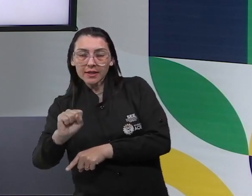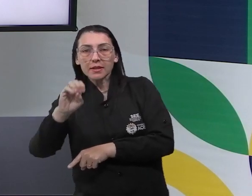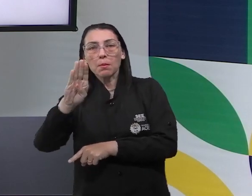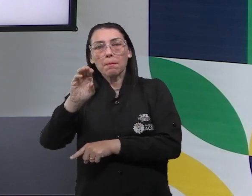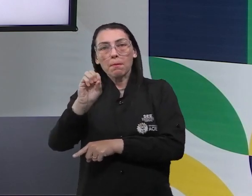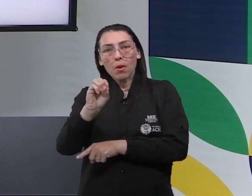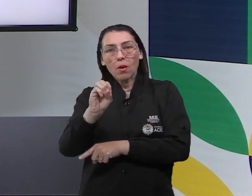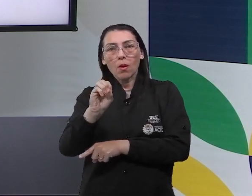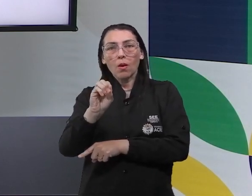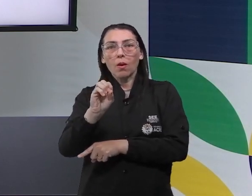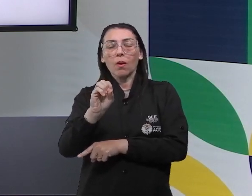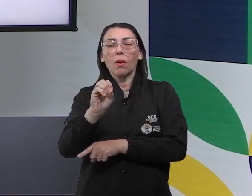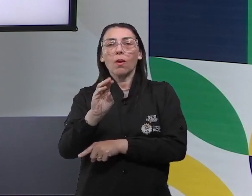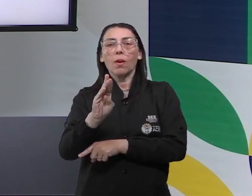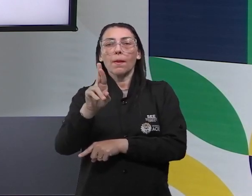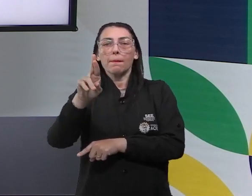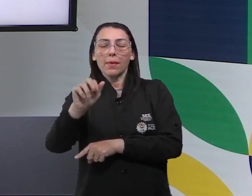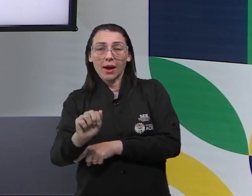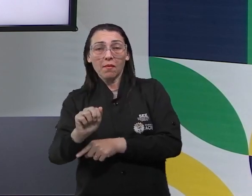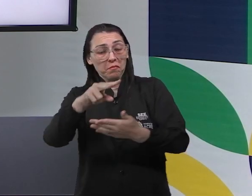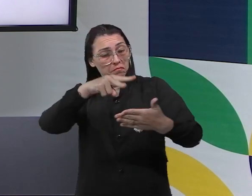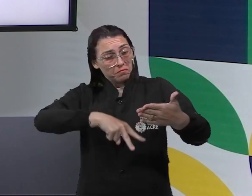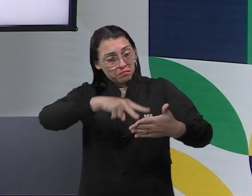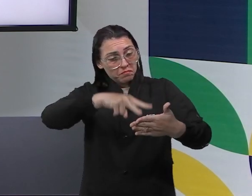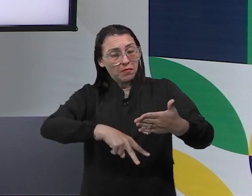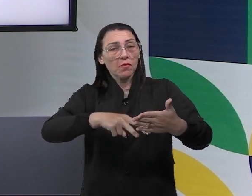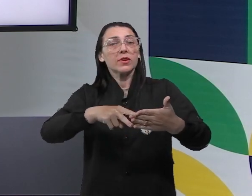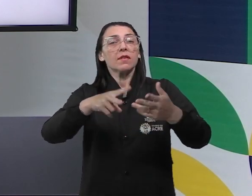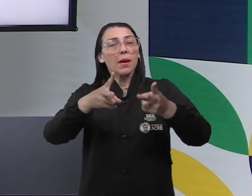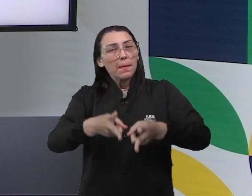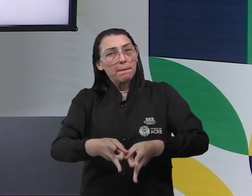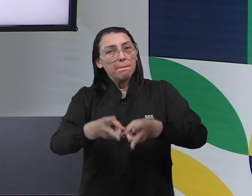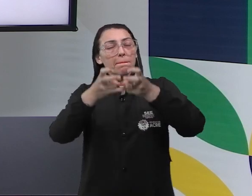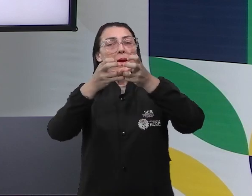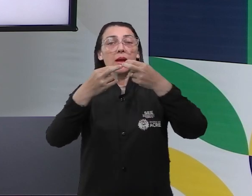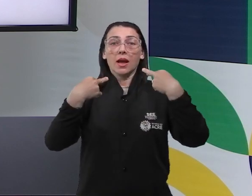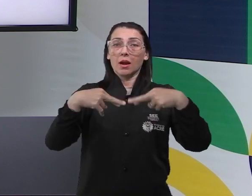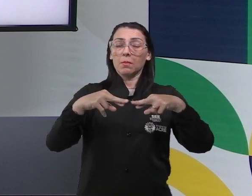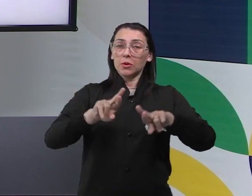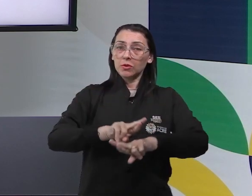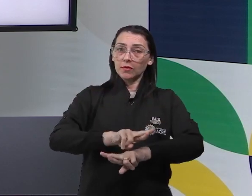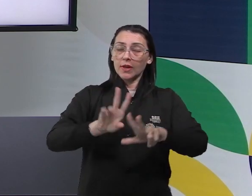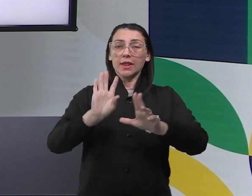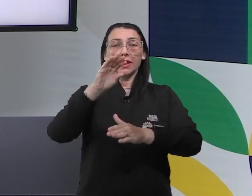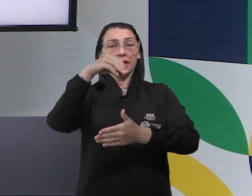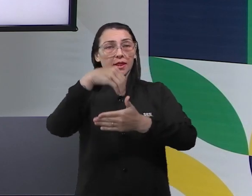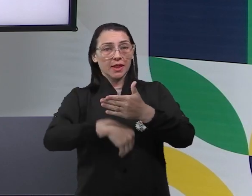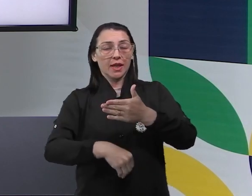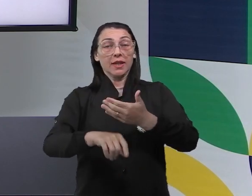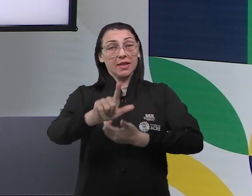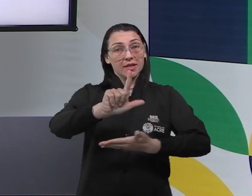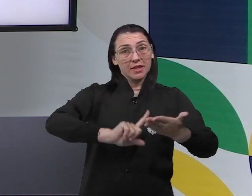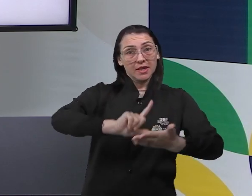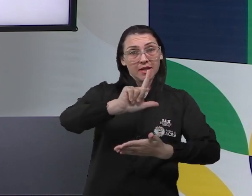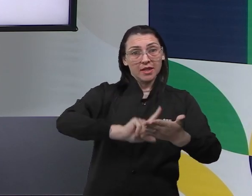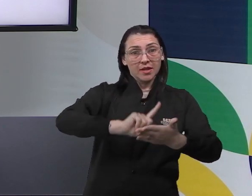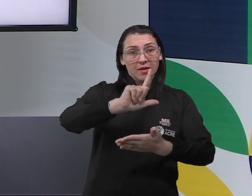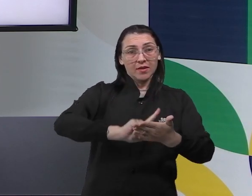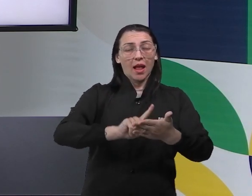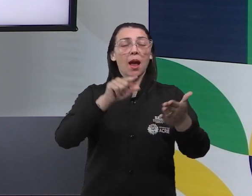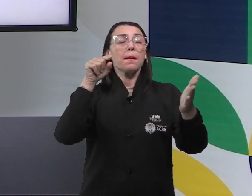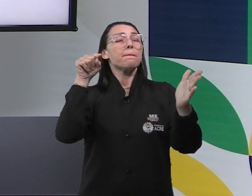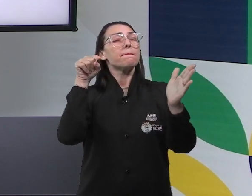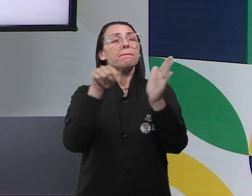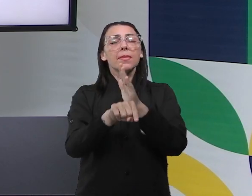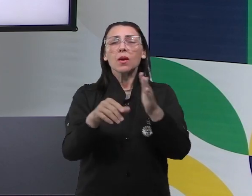eu indico que você faça, você vai verificar críticas diferentes dentro dessa obra. Então, eis a